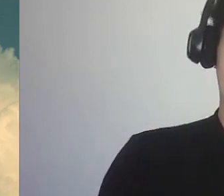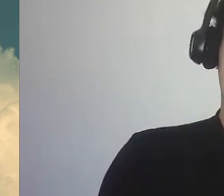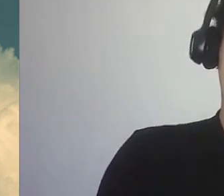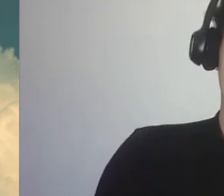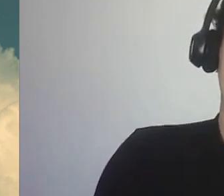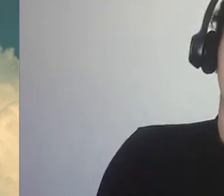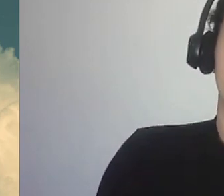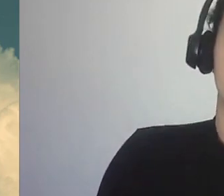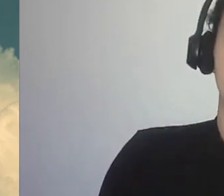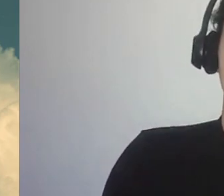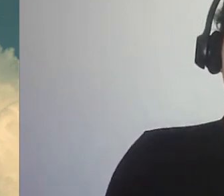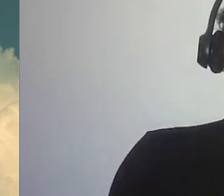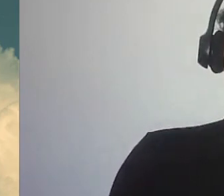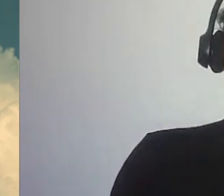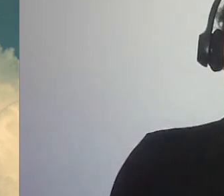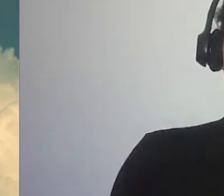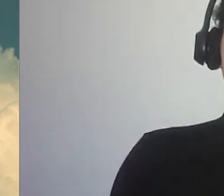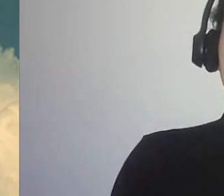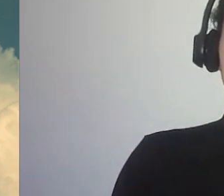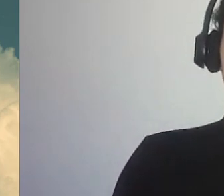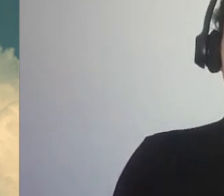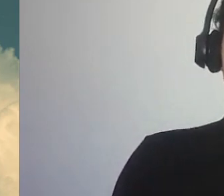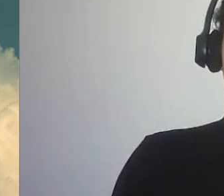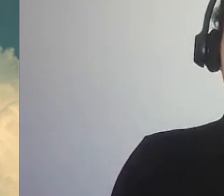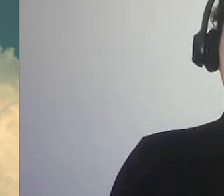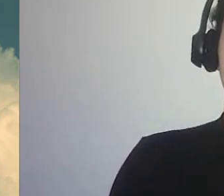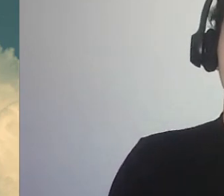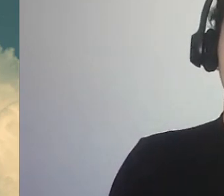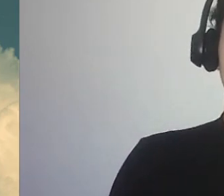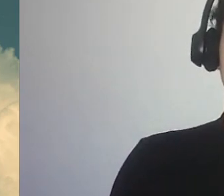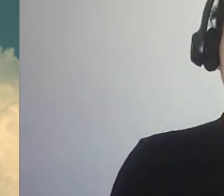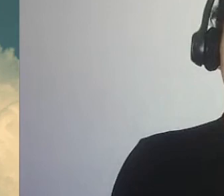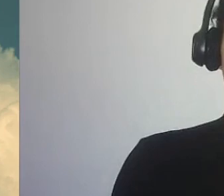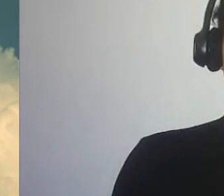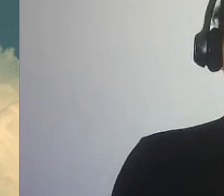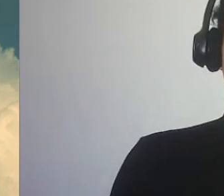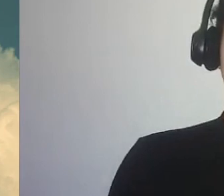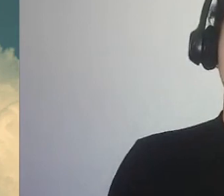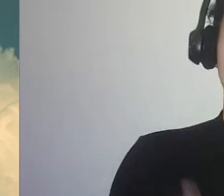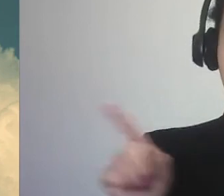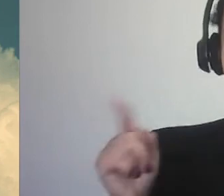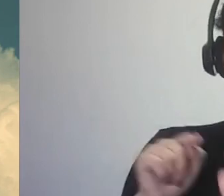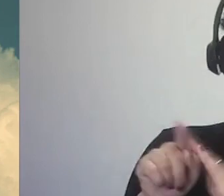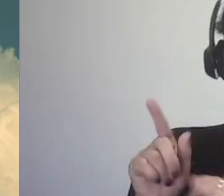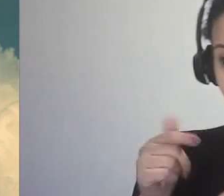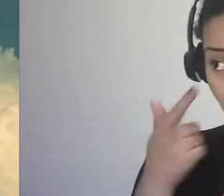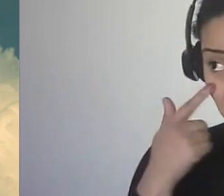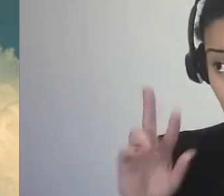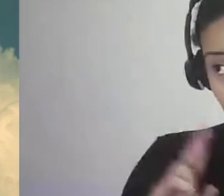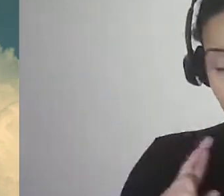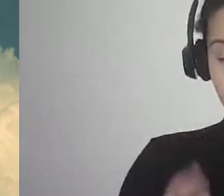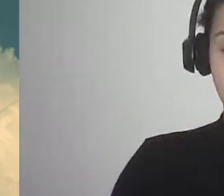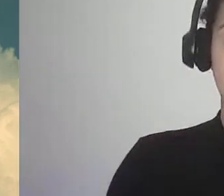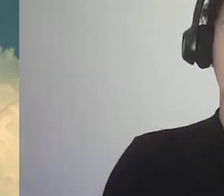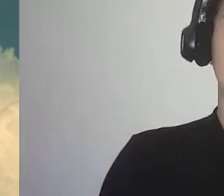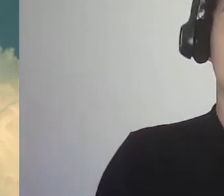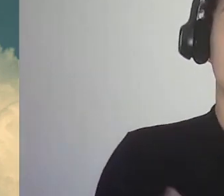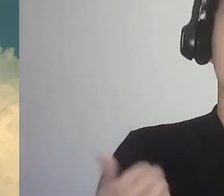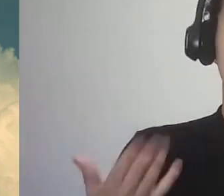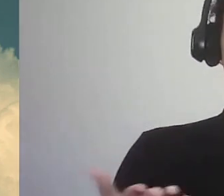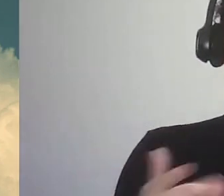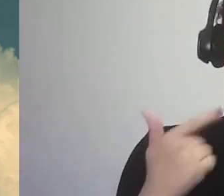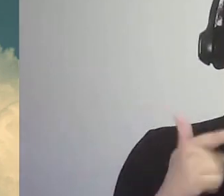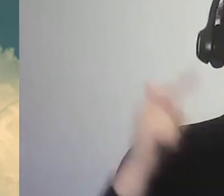e vamos ver se Otávio nos dar um feedback ali uma outra pergunta é